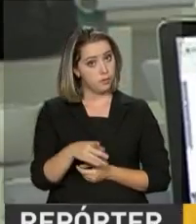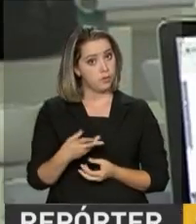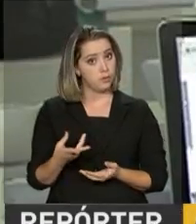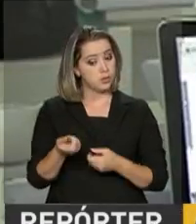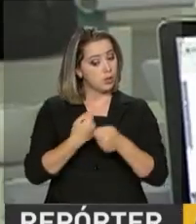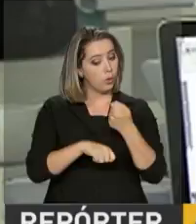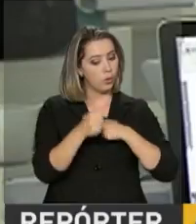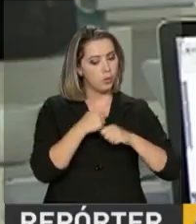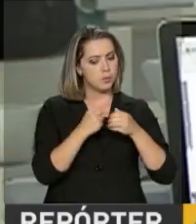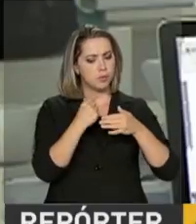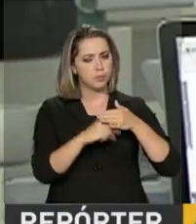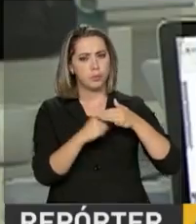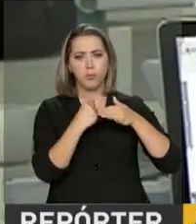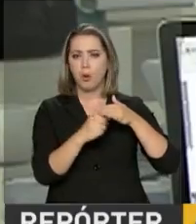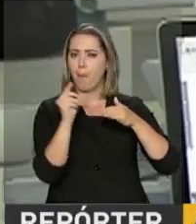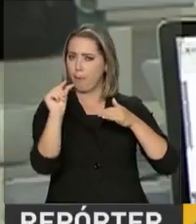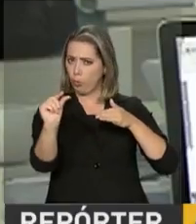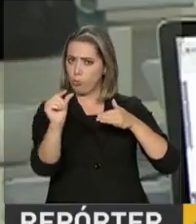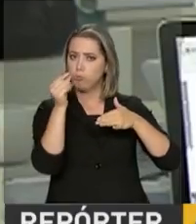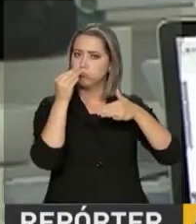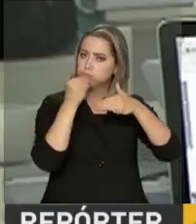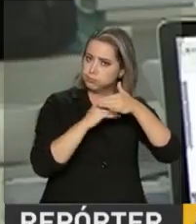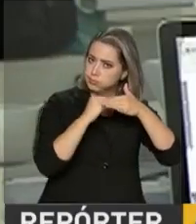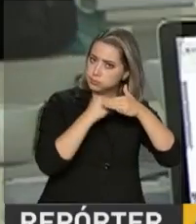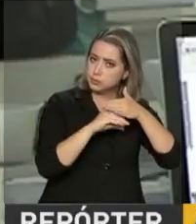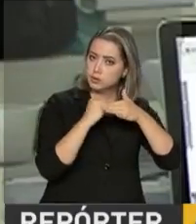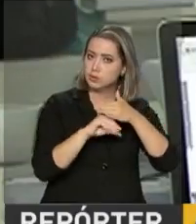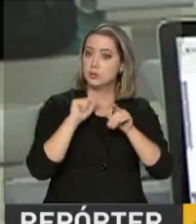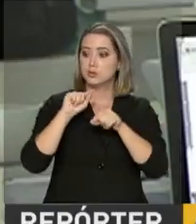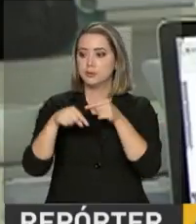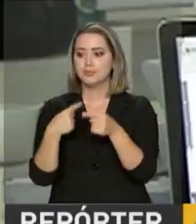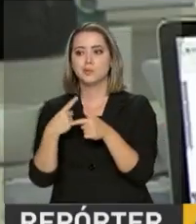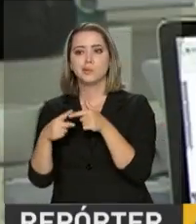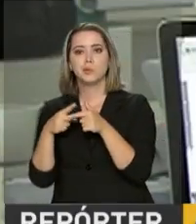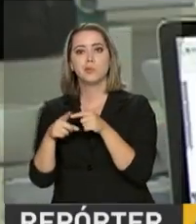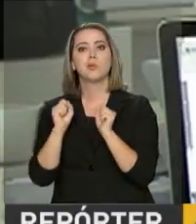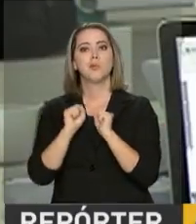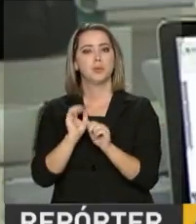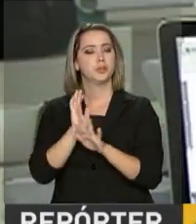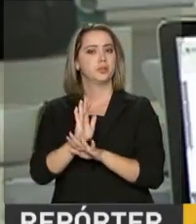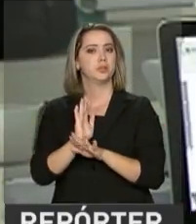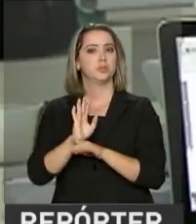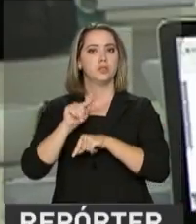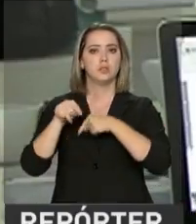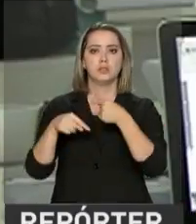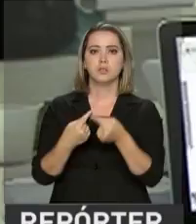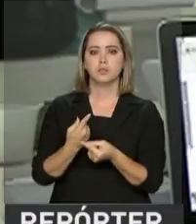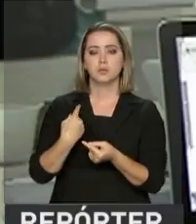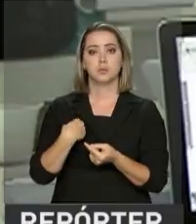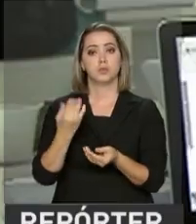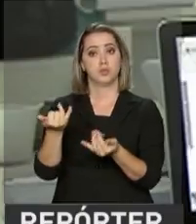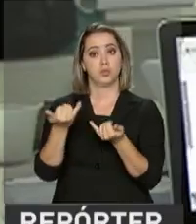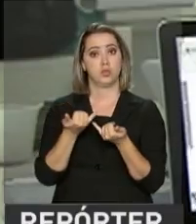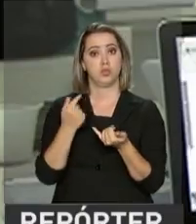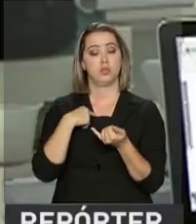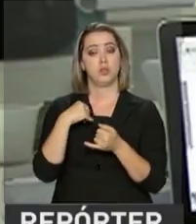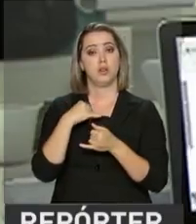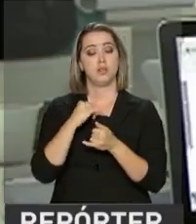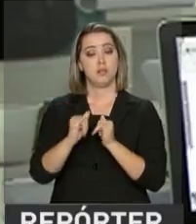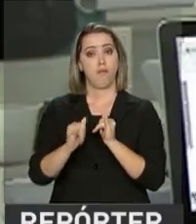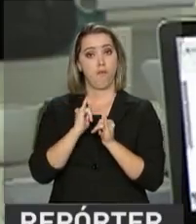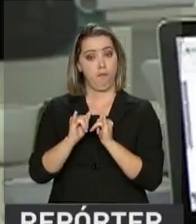quantias, isso pode lhe ajudar numa situação de imprevistos? Aí, na sequência, a gente traz uma informação de